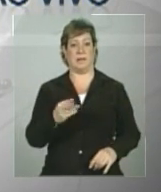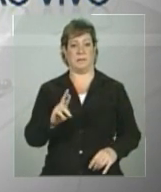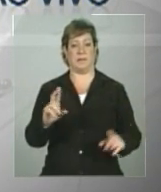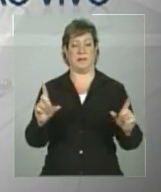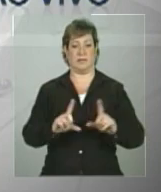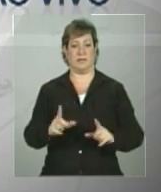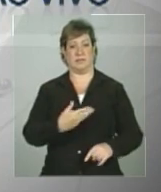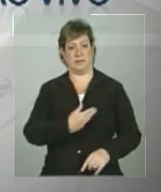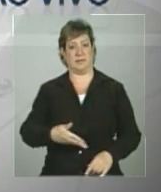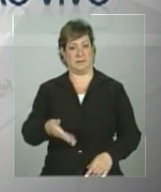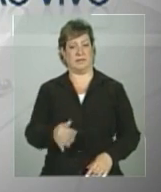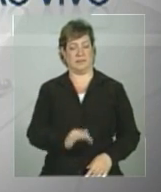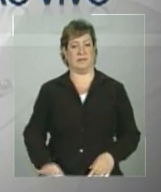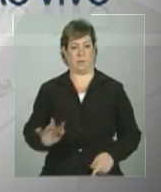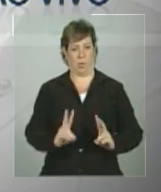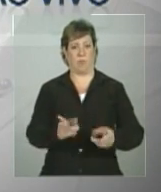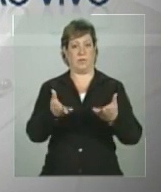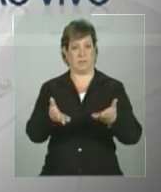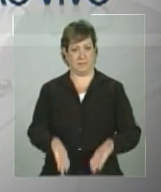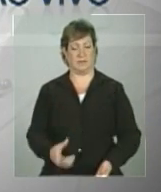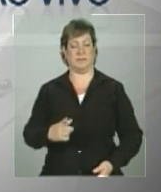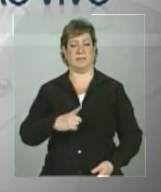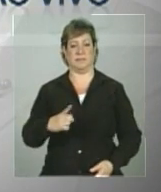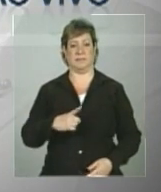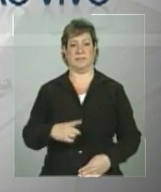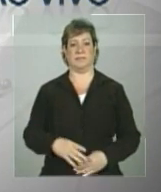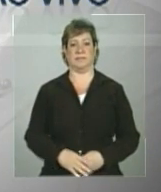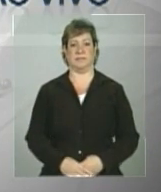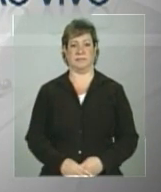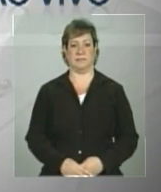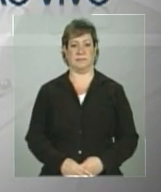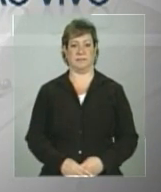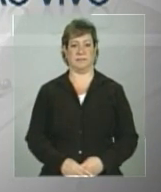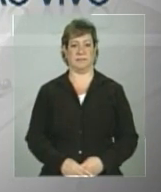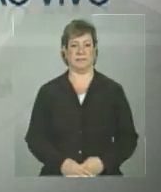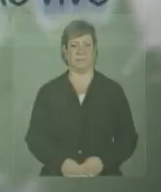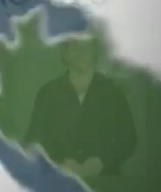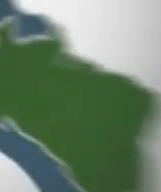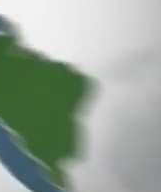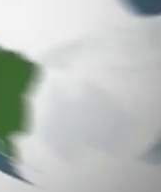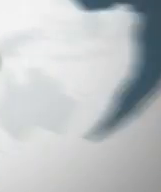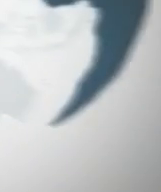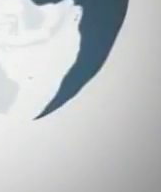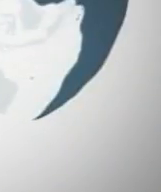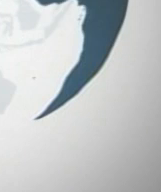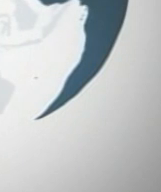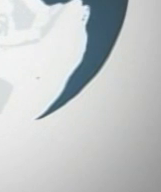informações. Continue com a gente, NBR, a TV do Governo Federal.